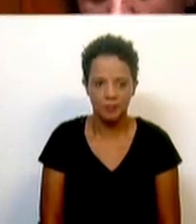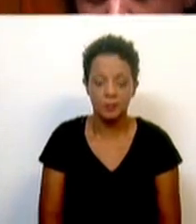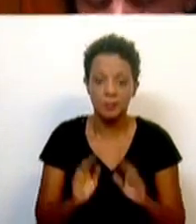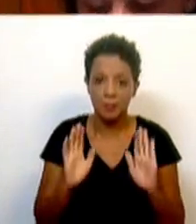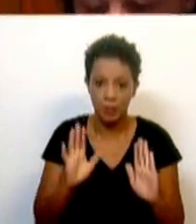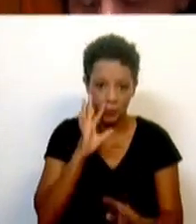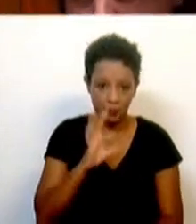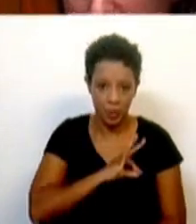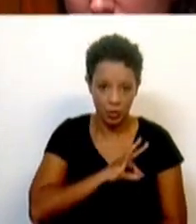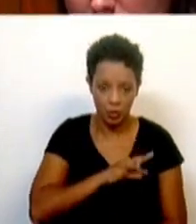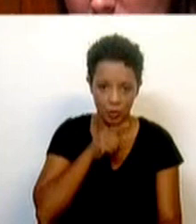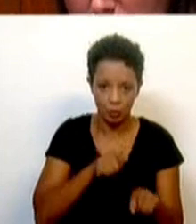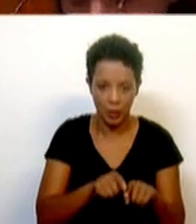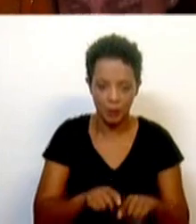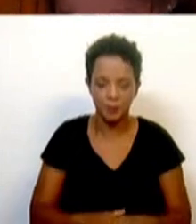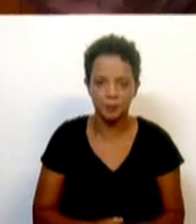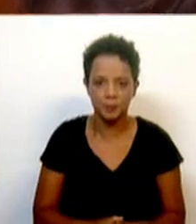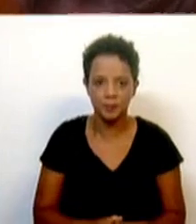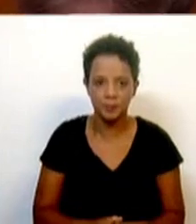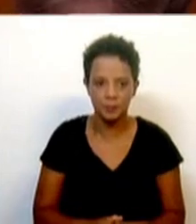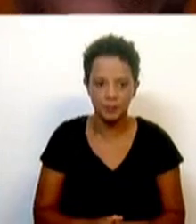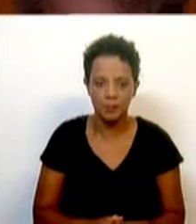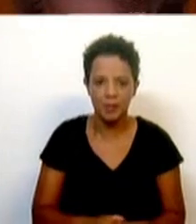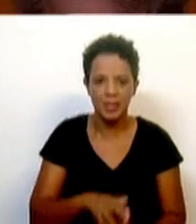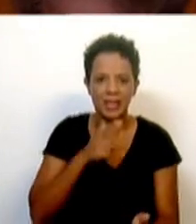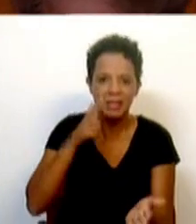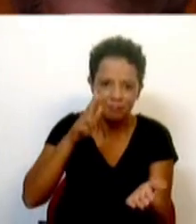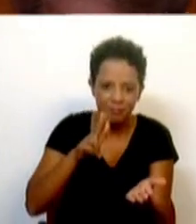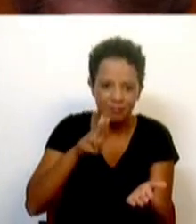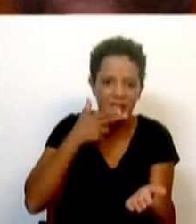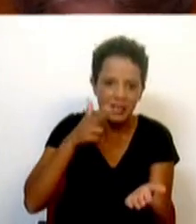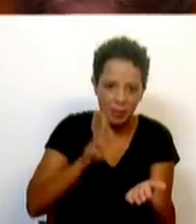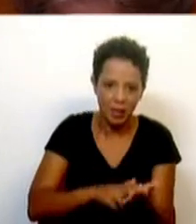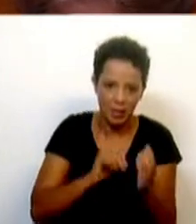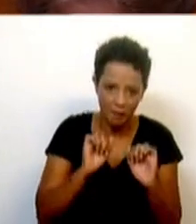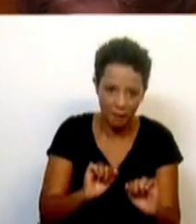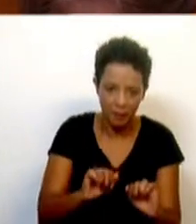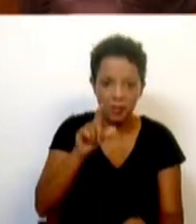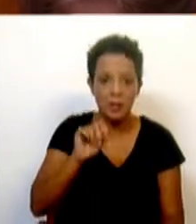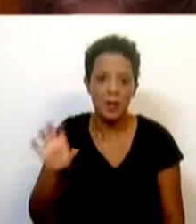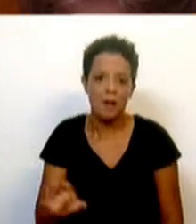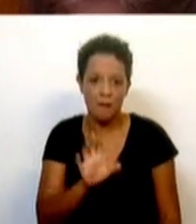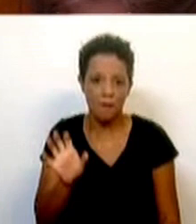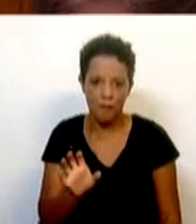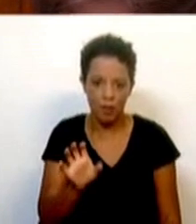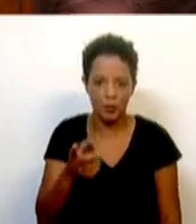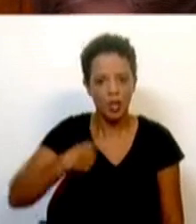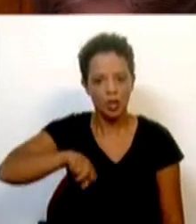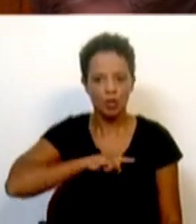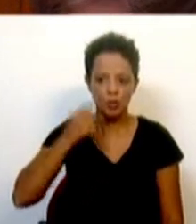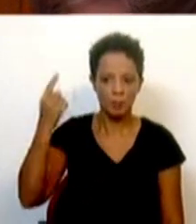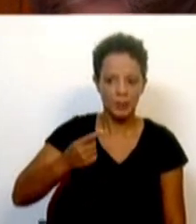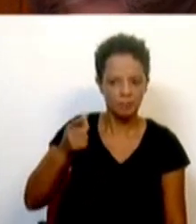Mas, Sr. Deputado, a sua credibilidade e a forma como nós o devemos levar a